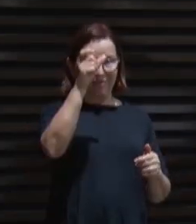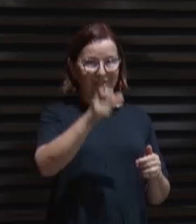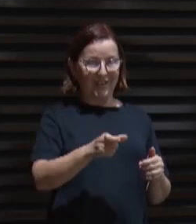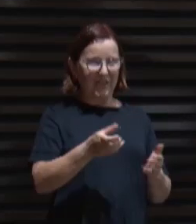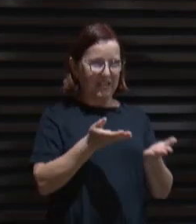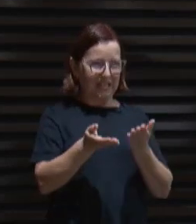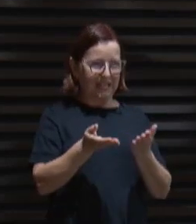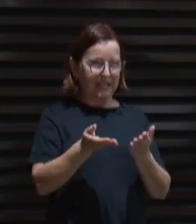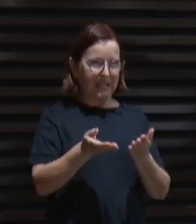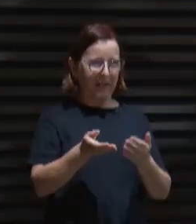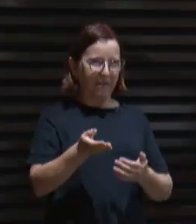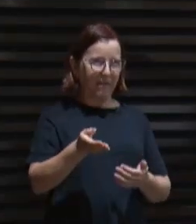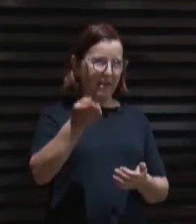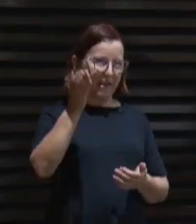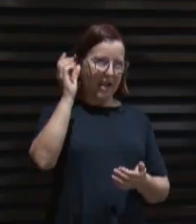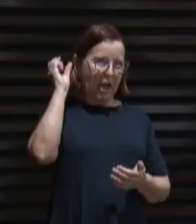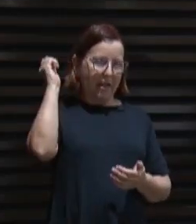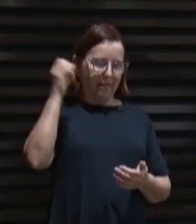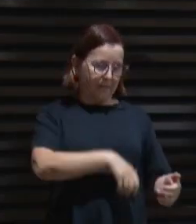sacerdote, cortou-lhe a orelha.